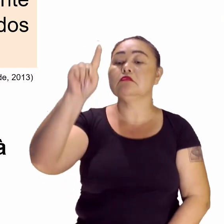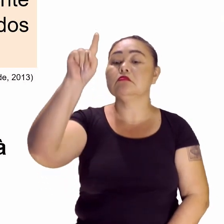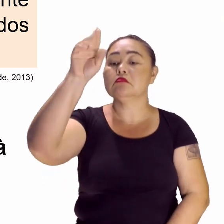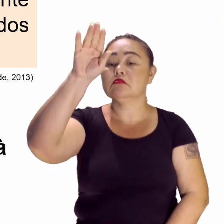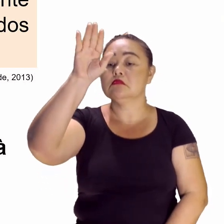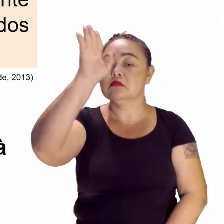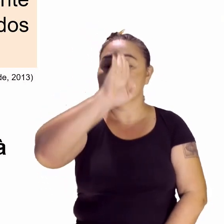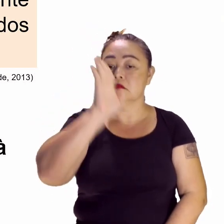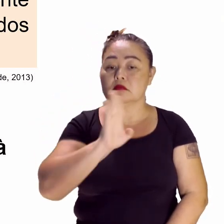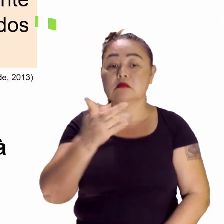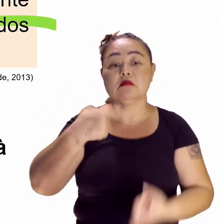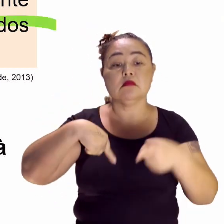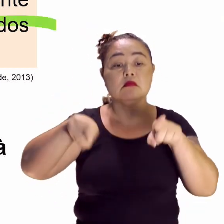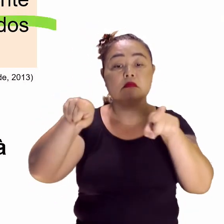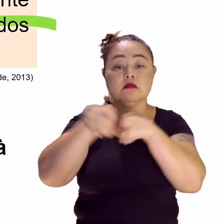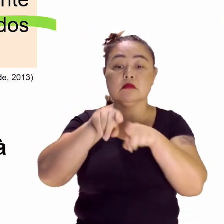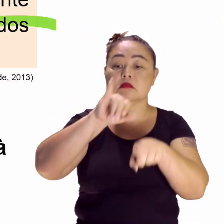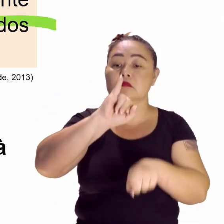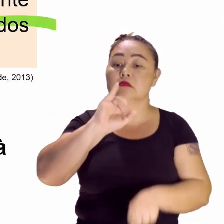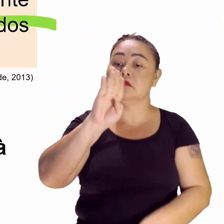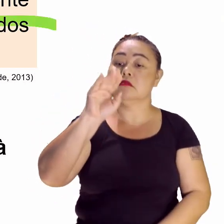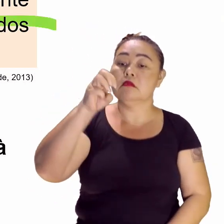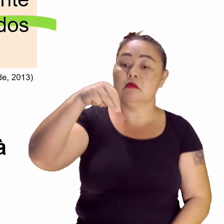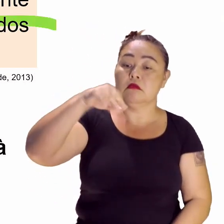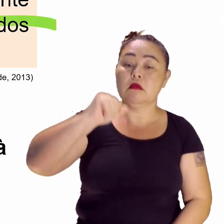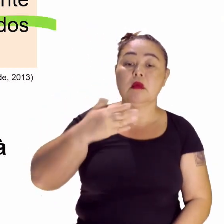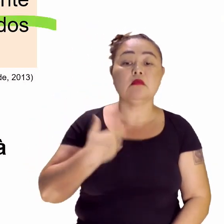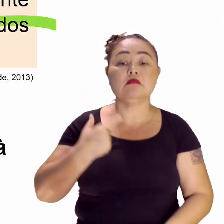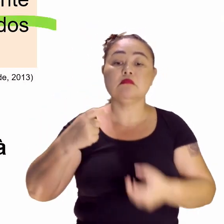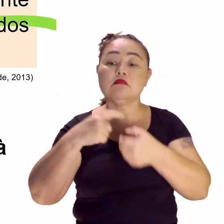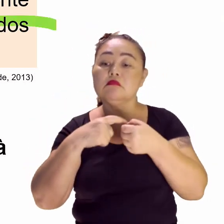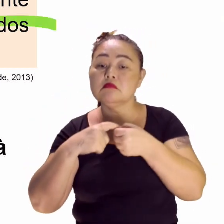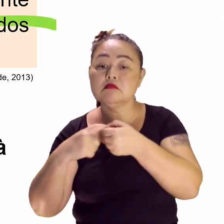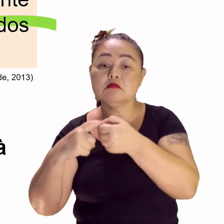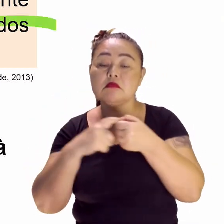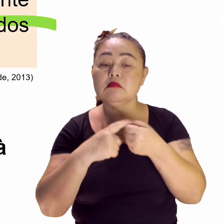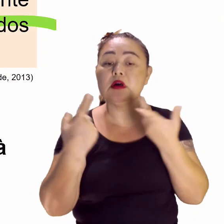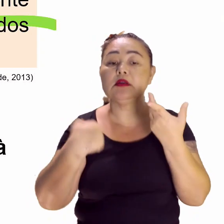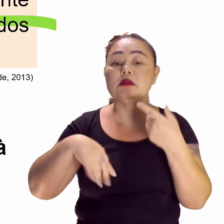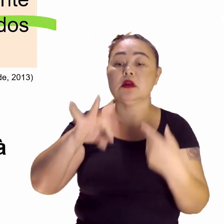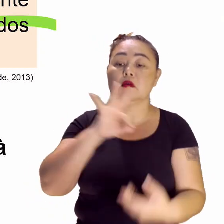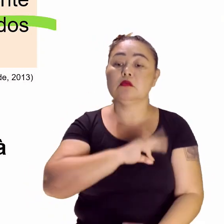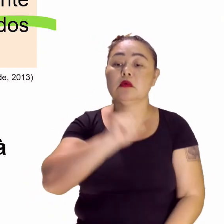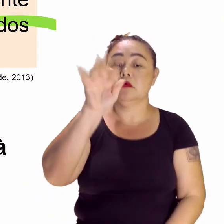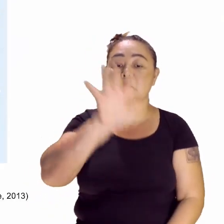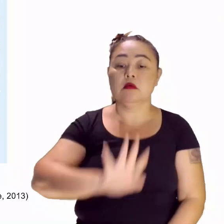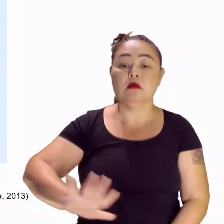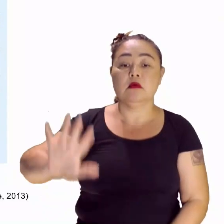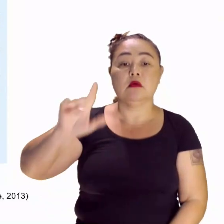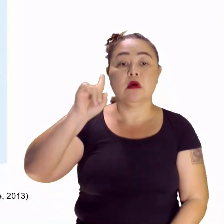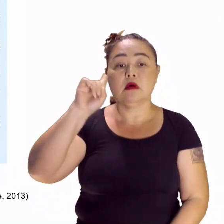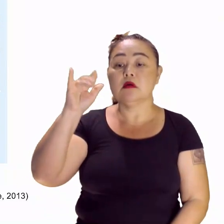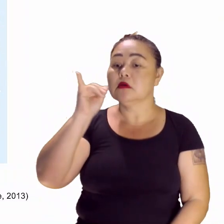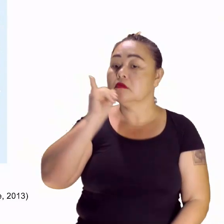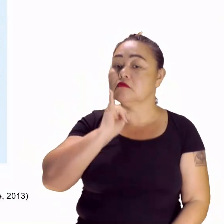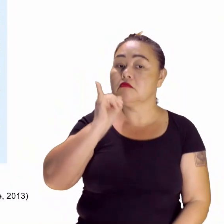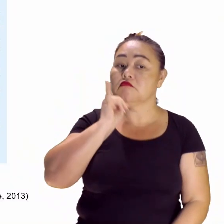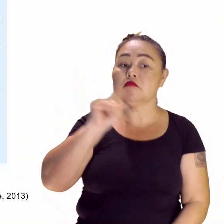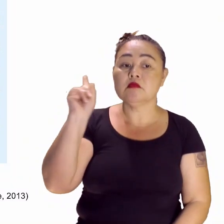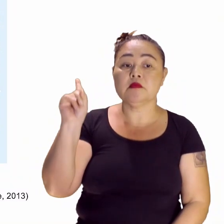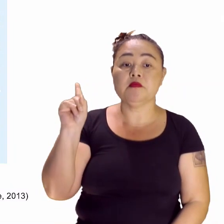também o Ibama em parceria público com a polícia federal faz isso E aí a gente tem alguns exemplos de combate a